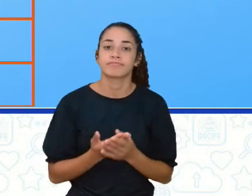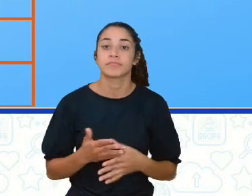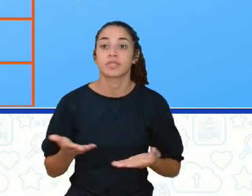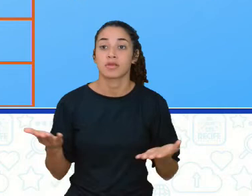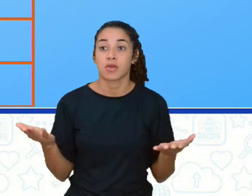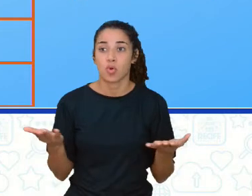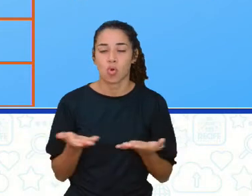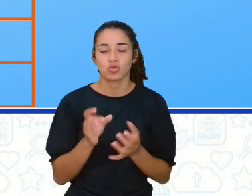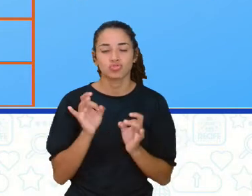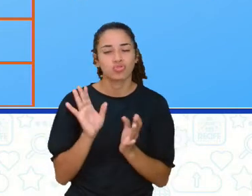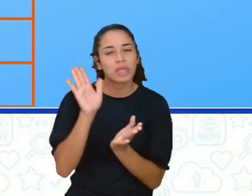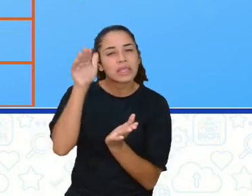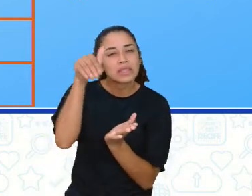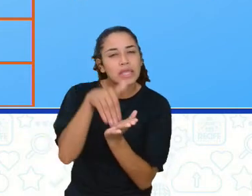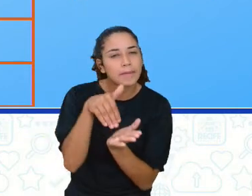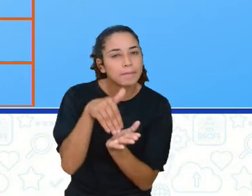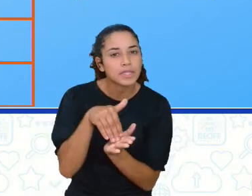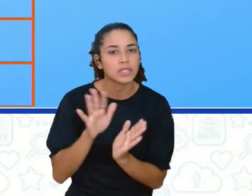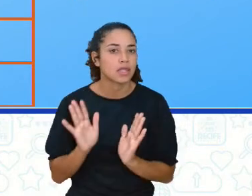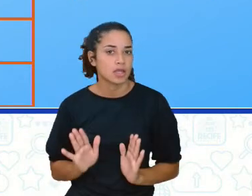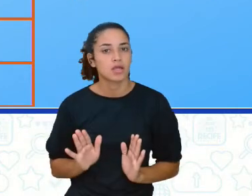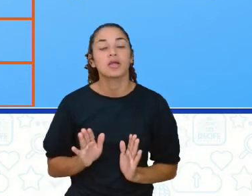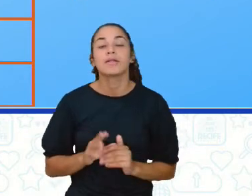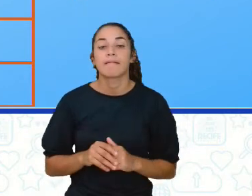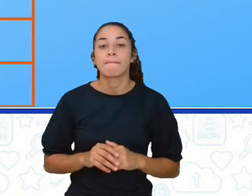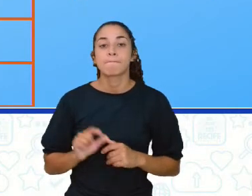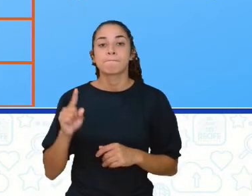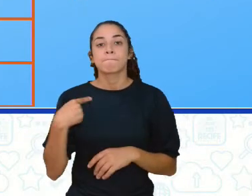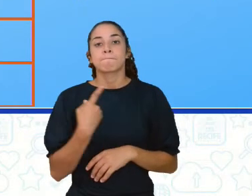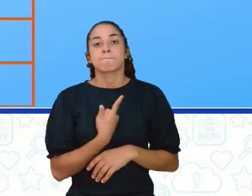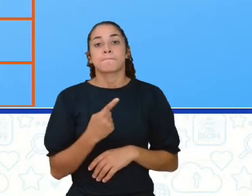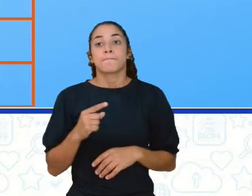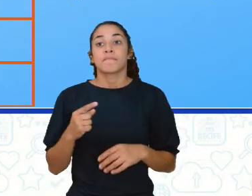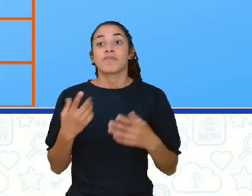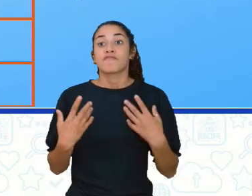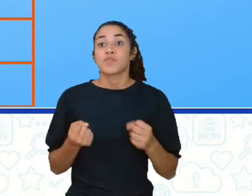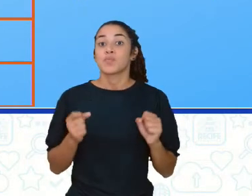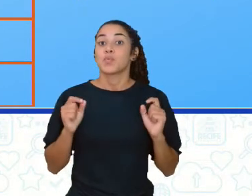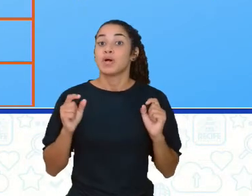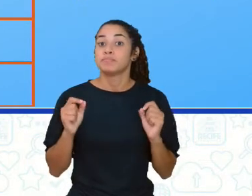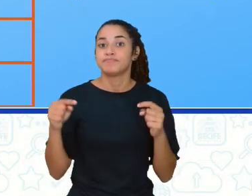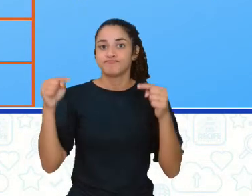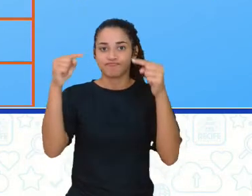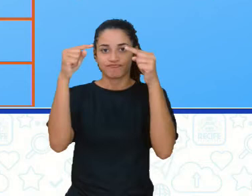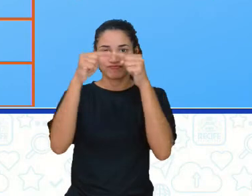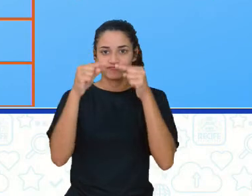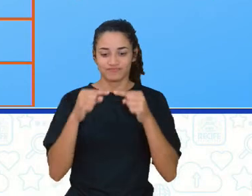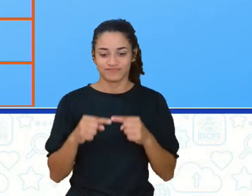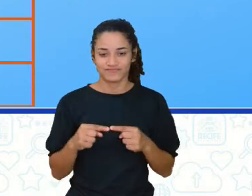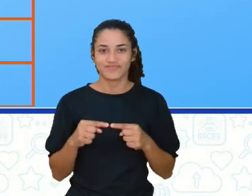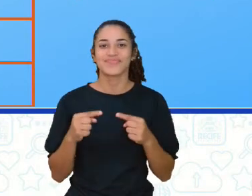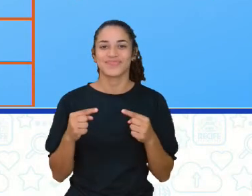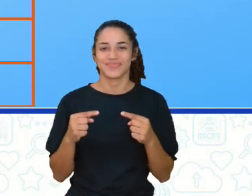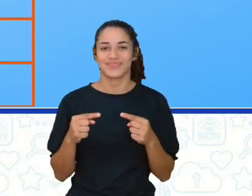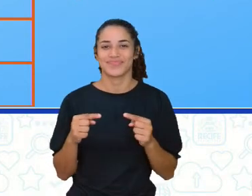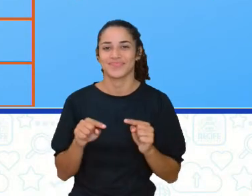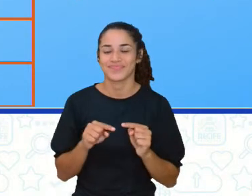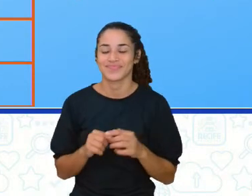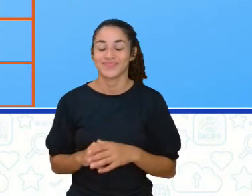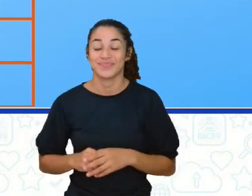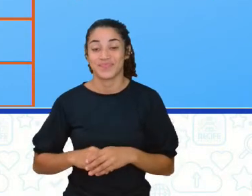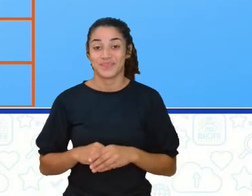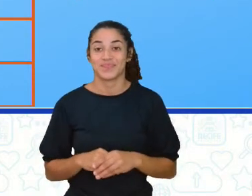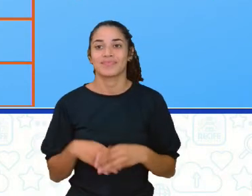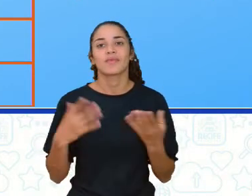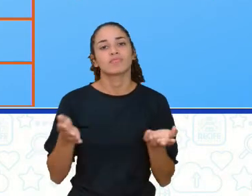a gente terminar, vamos ligar os pontos. Aqui eu